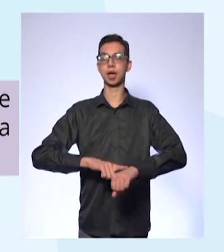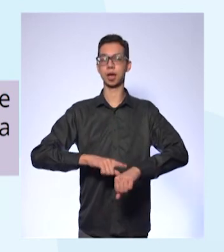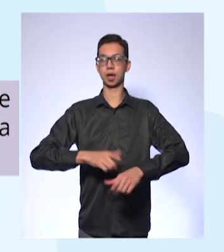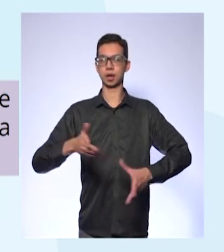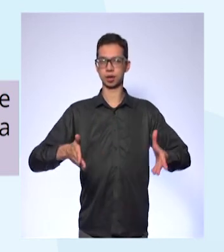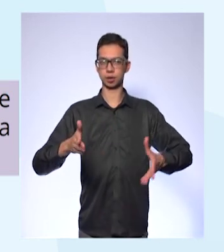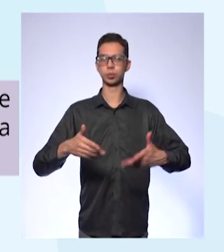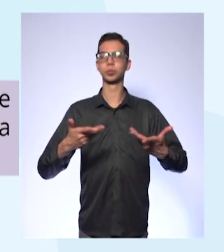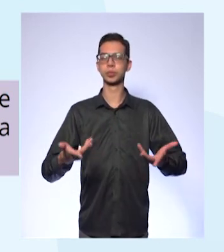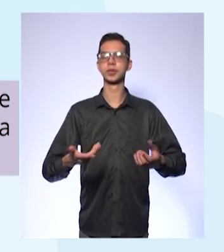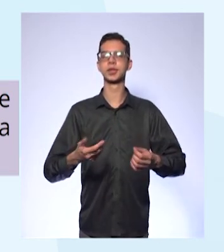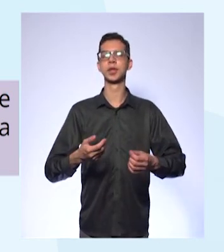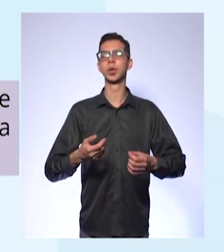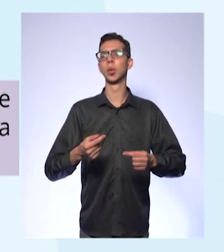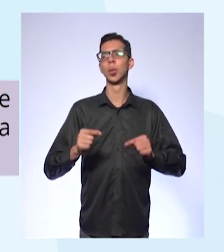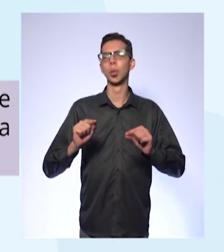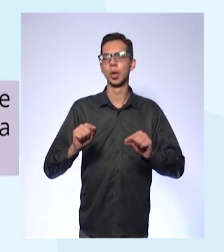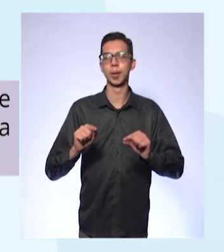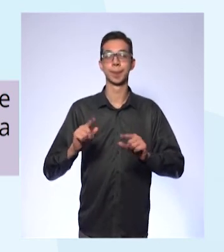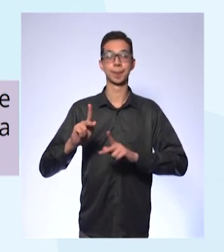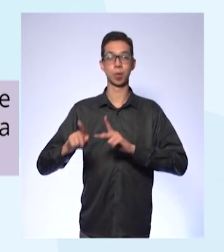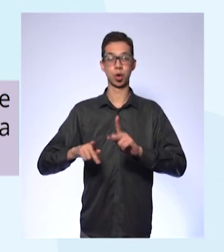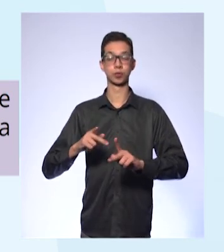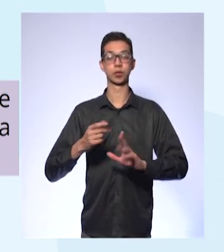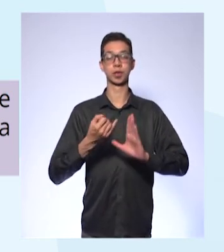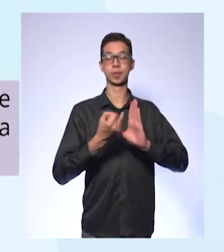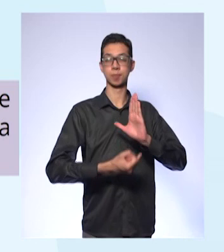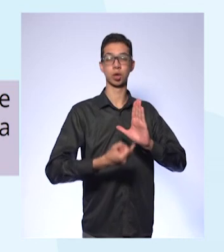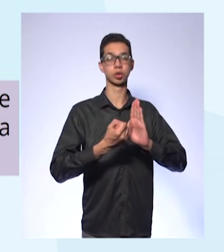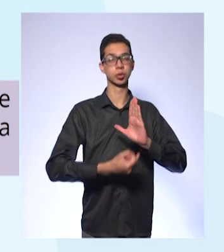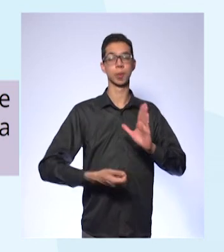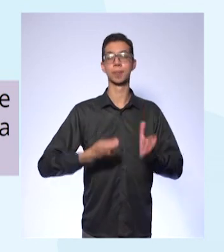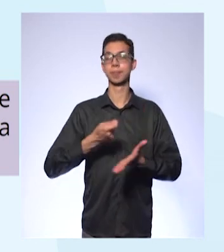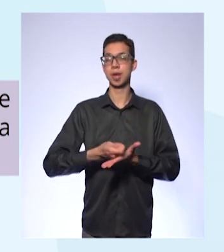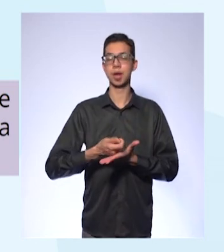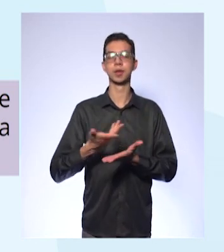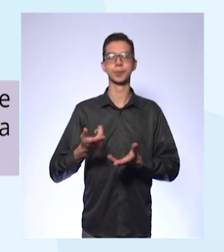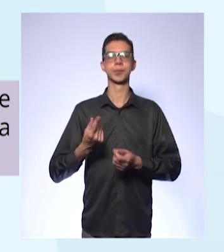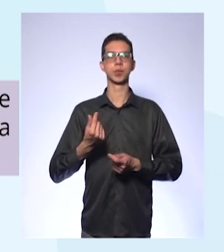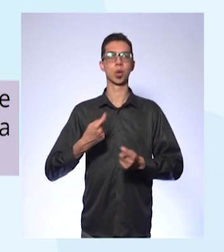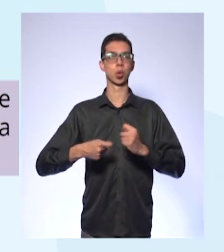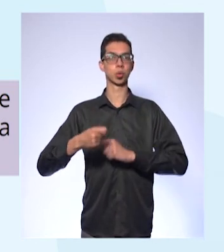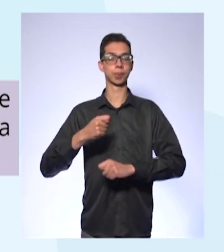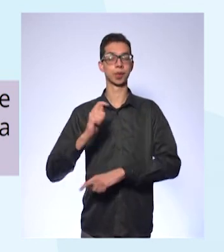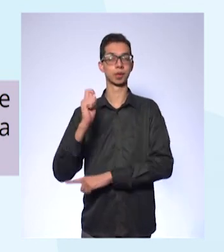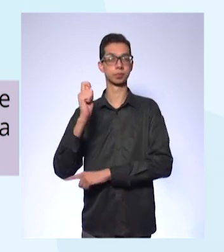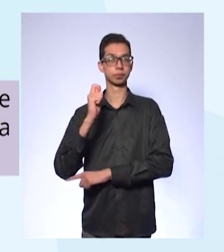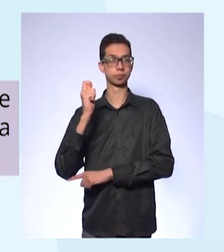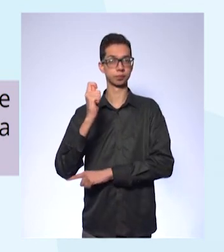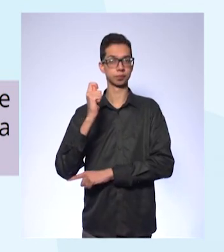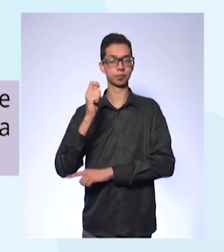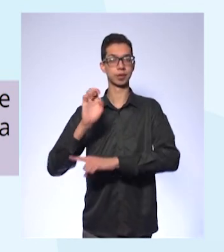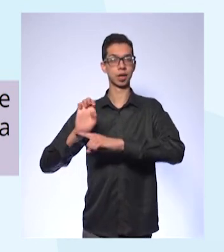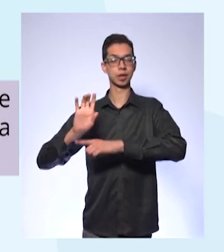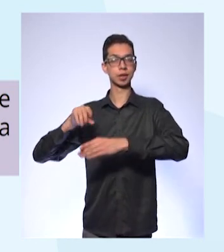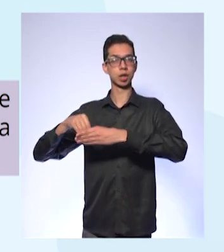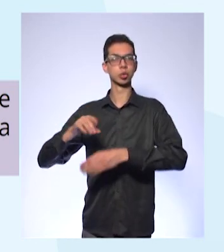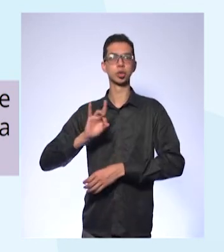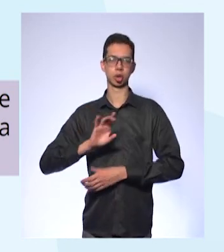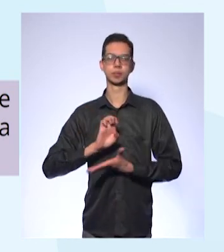pagando impostos muito altos. Economia gaúcha se concentrava no mercado interno e não na exportação